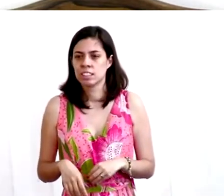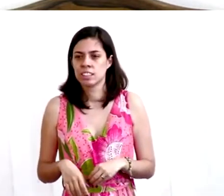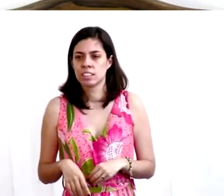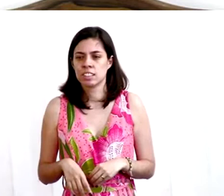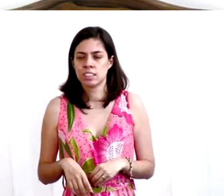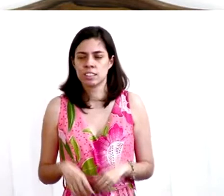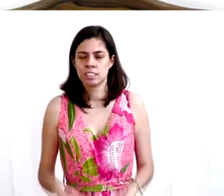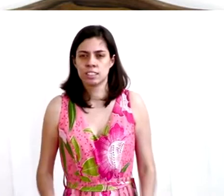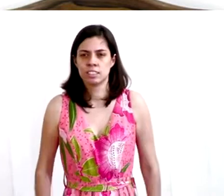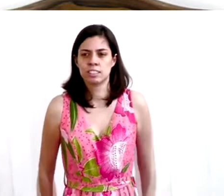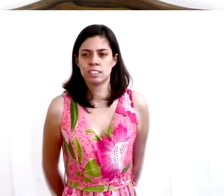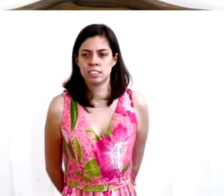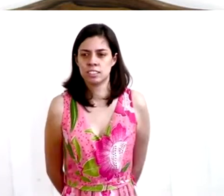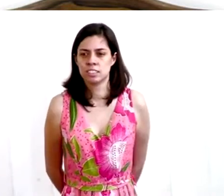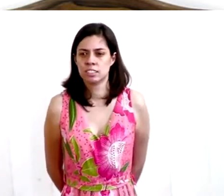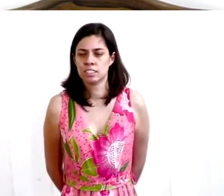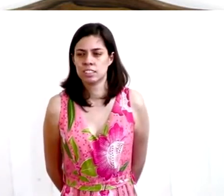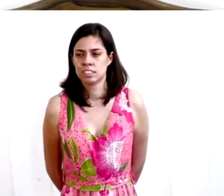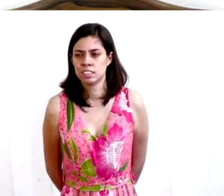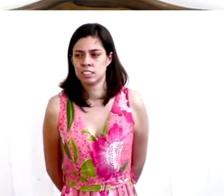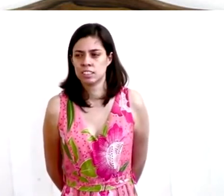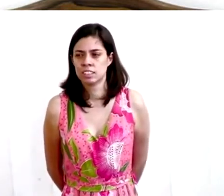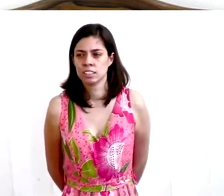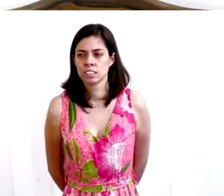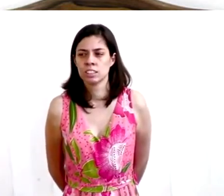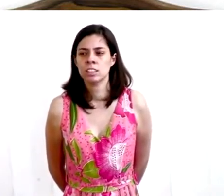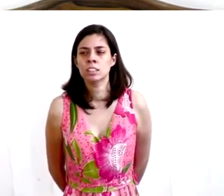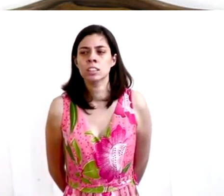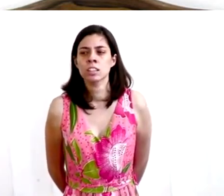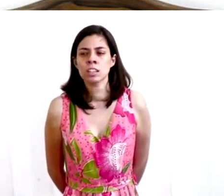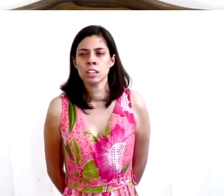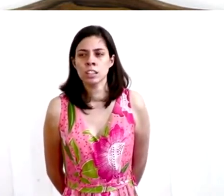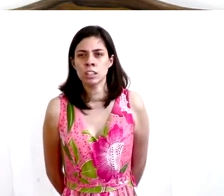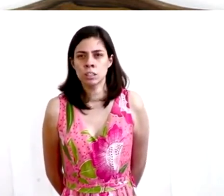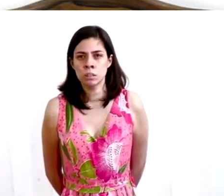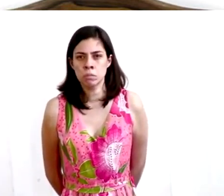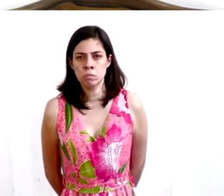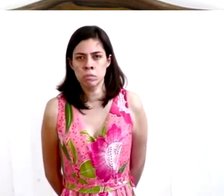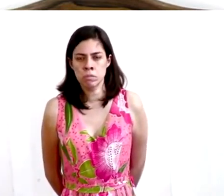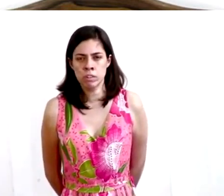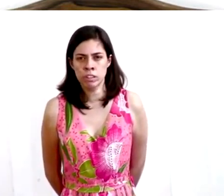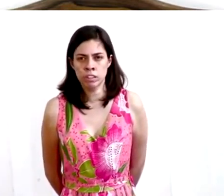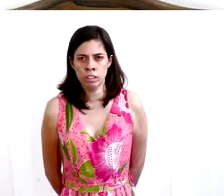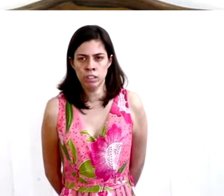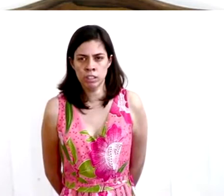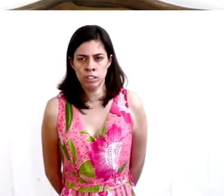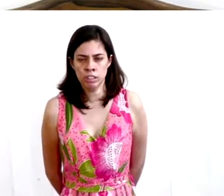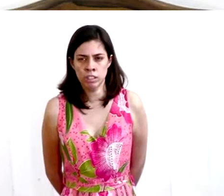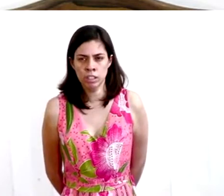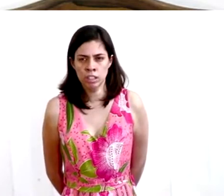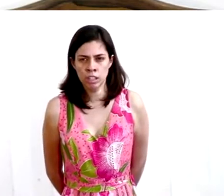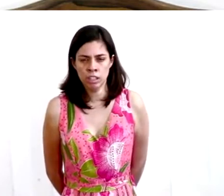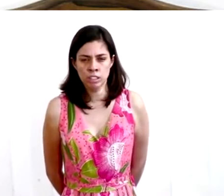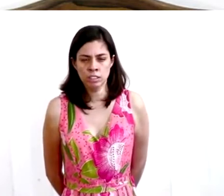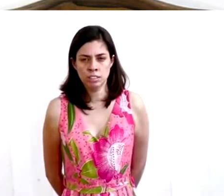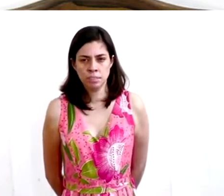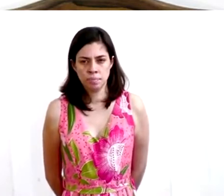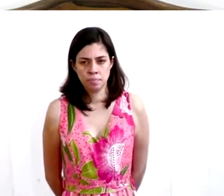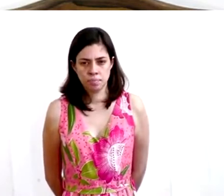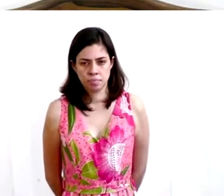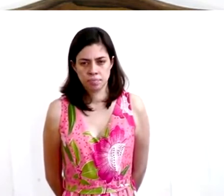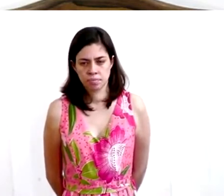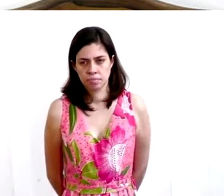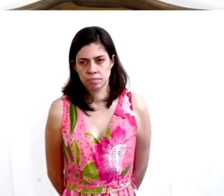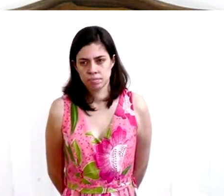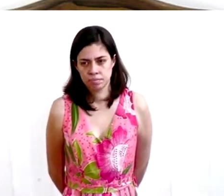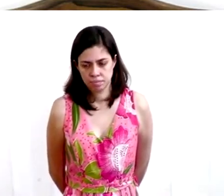voz eterna. Veja a outra parte, quando isso vem para um campo mais próximo de nós, que é